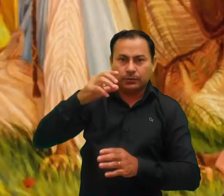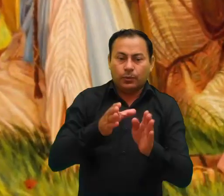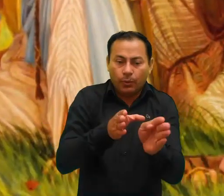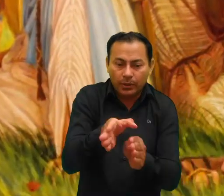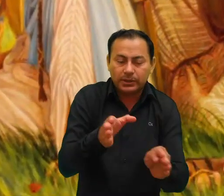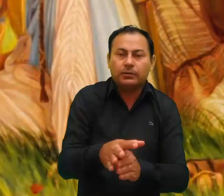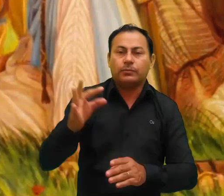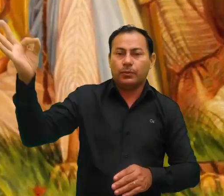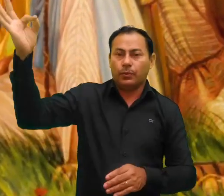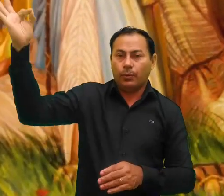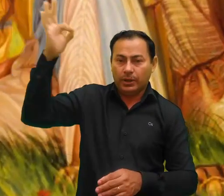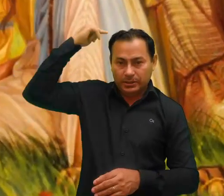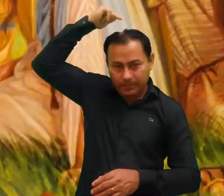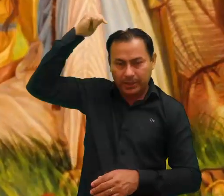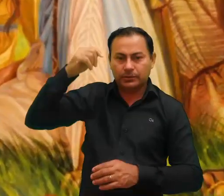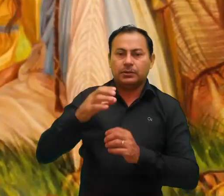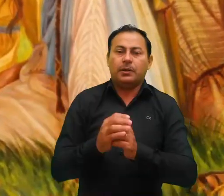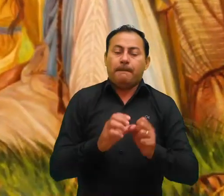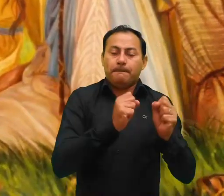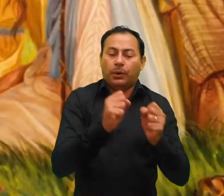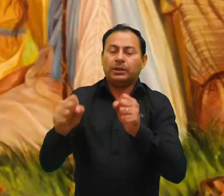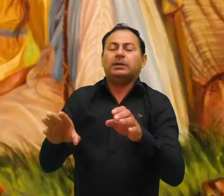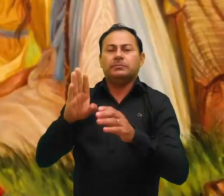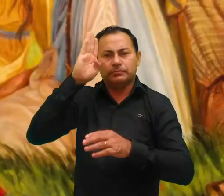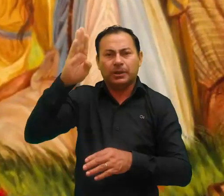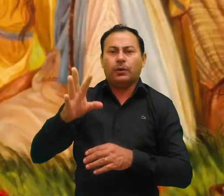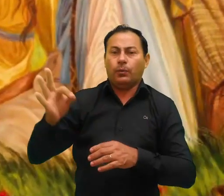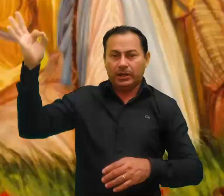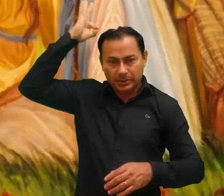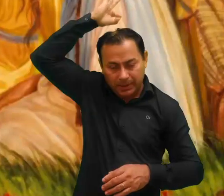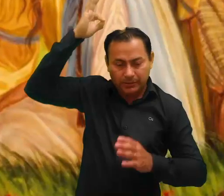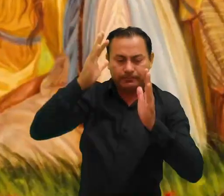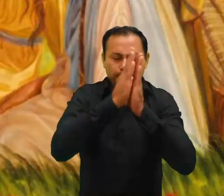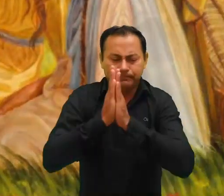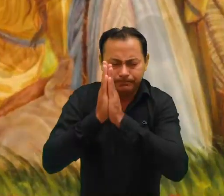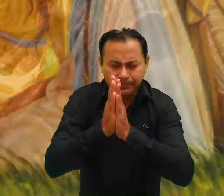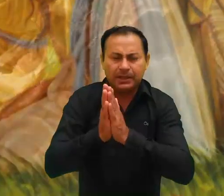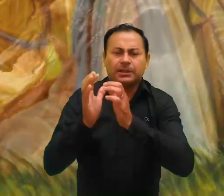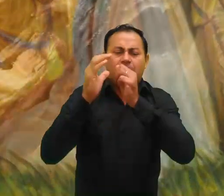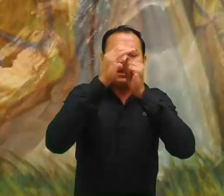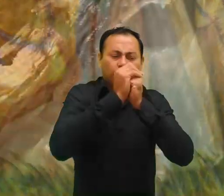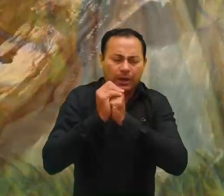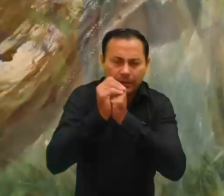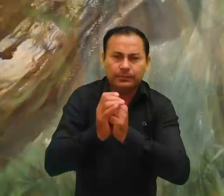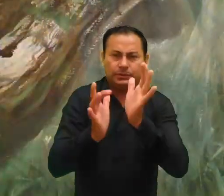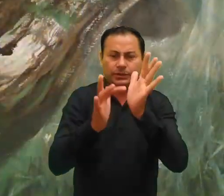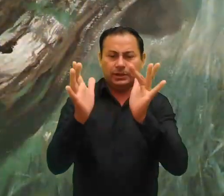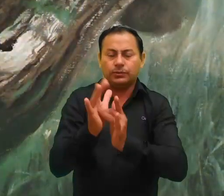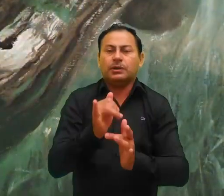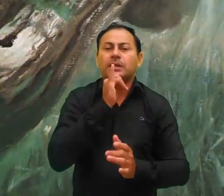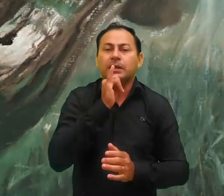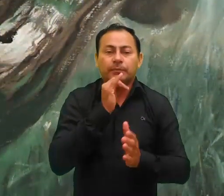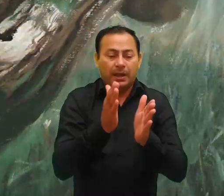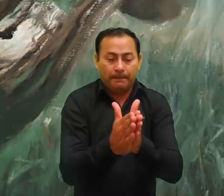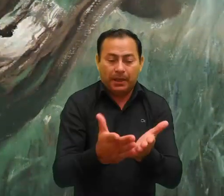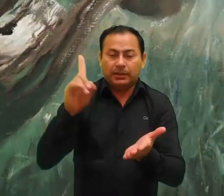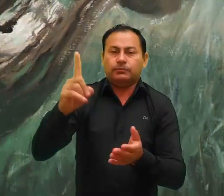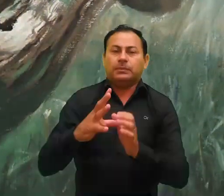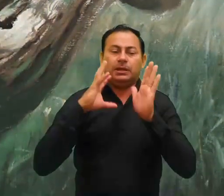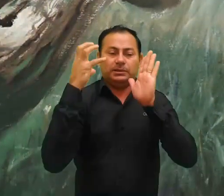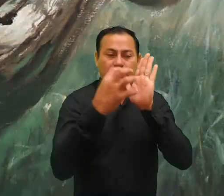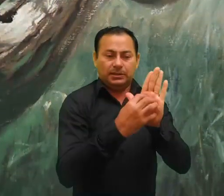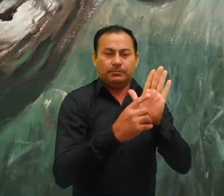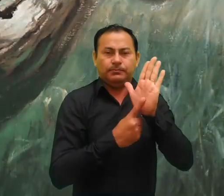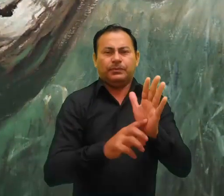Espírito de poder e principalmente o Espírito de adoração. O seu prazer estava em adorar. Jesus é o exemplo nas Escrituras